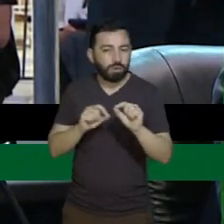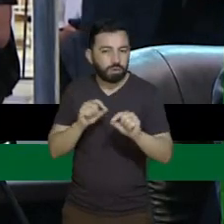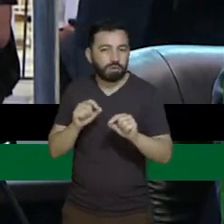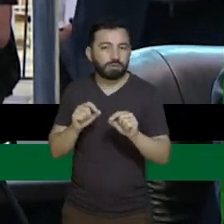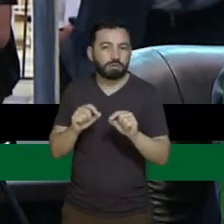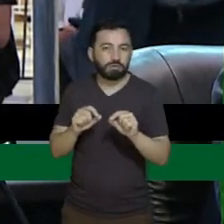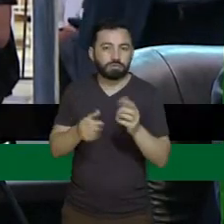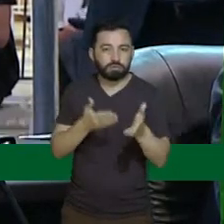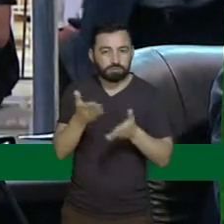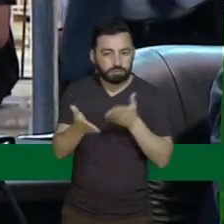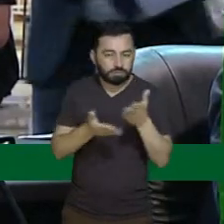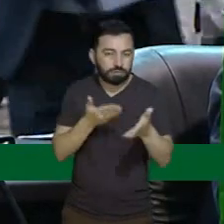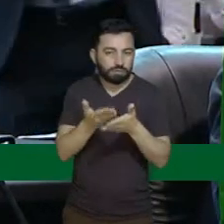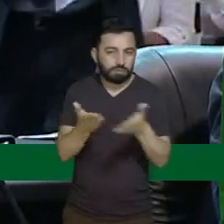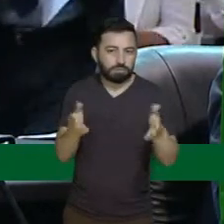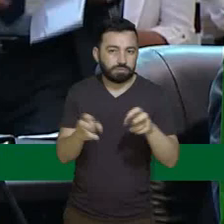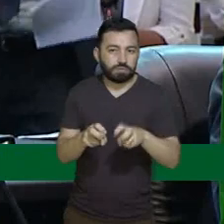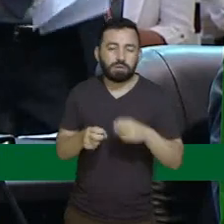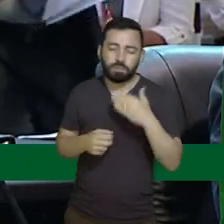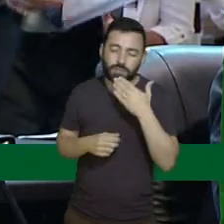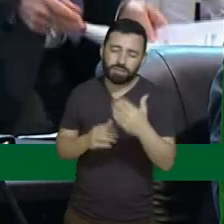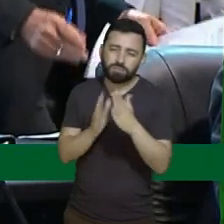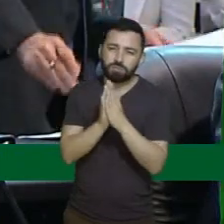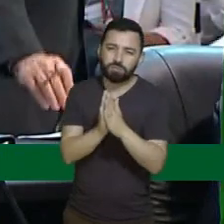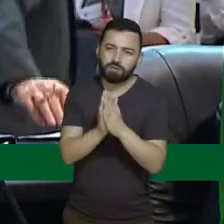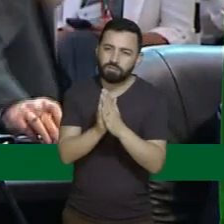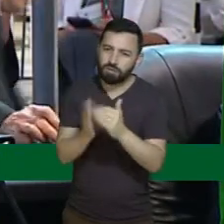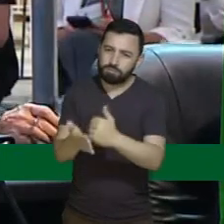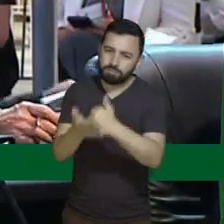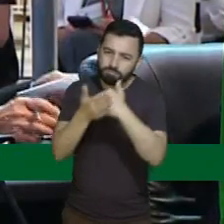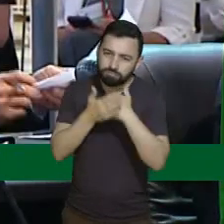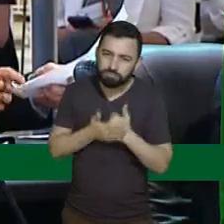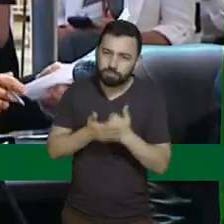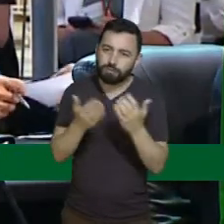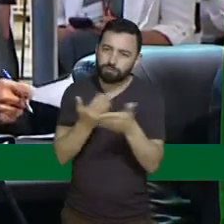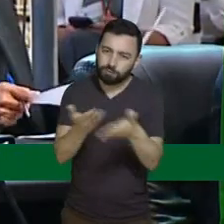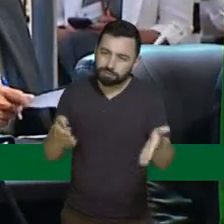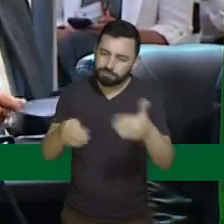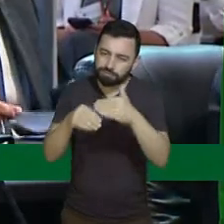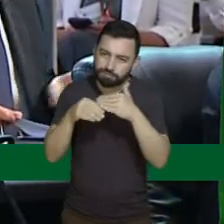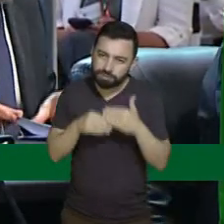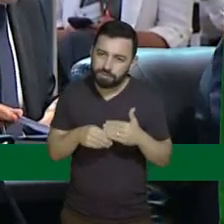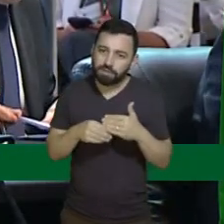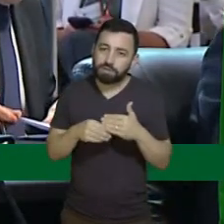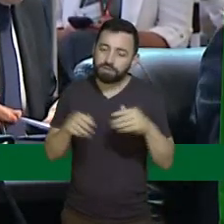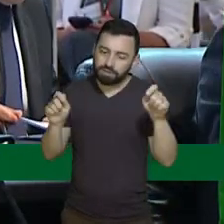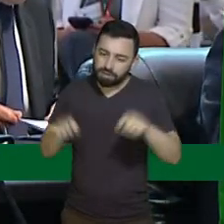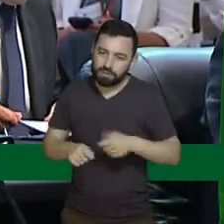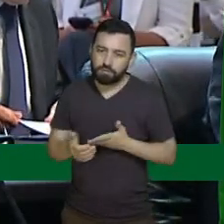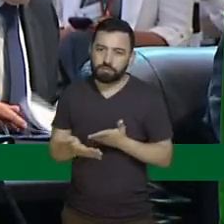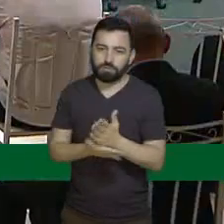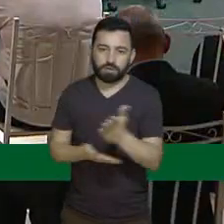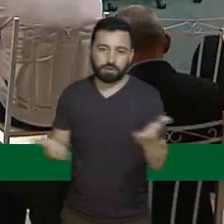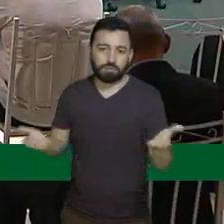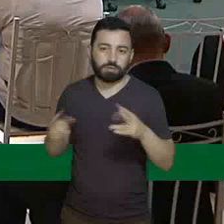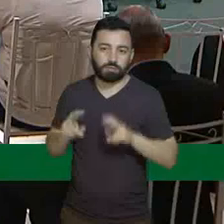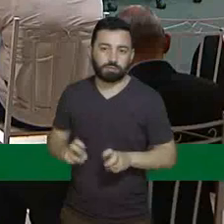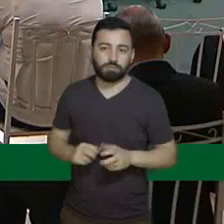nossos produtores rurais. Por isso eu peço o apoio a todos os pares pela aprovação da presente